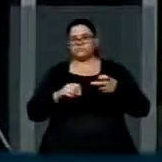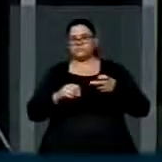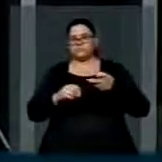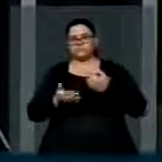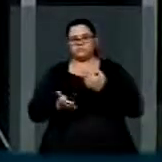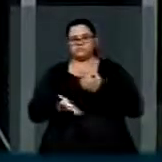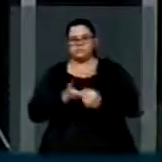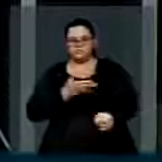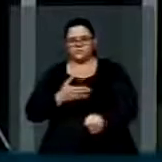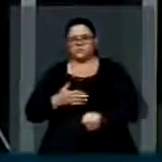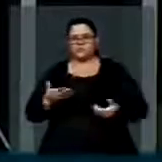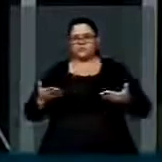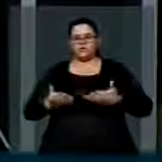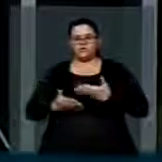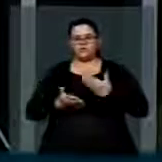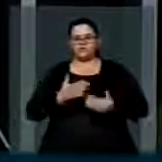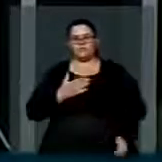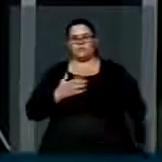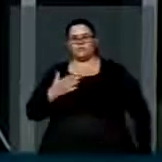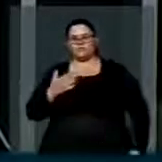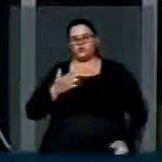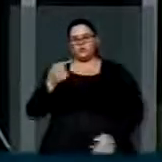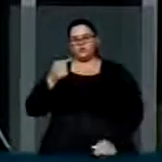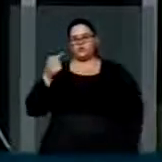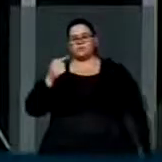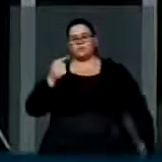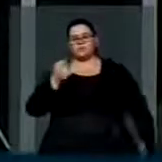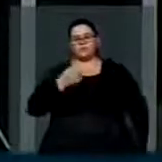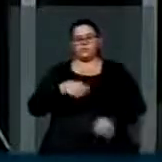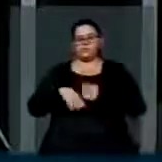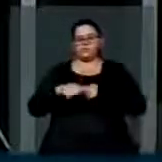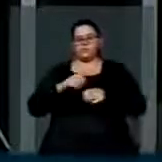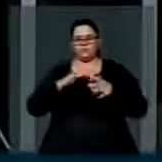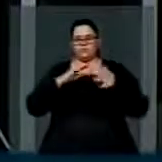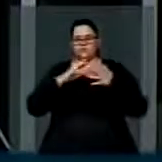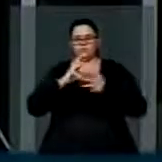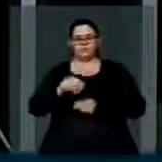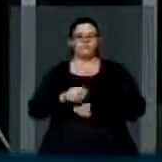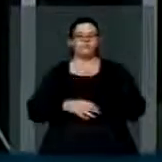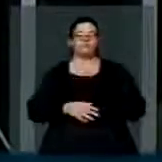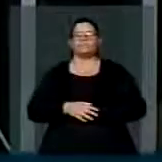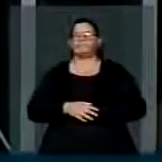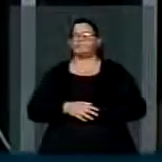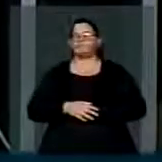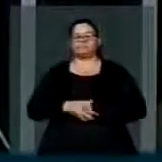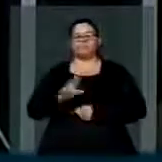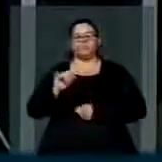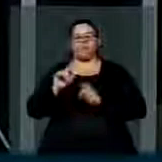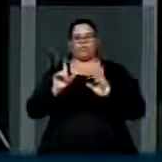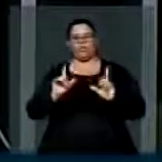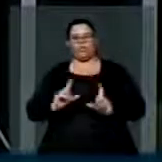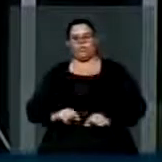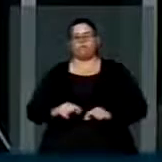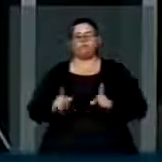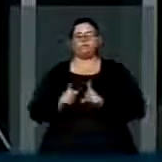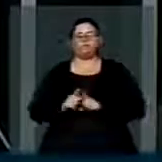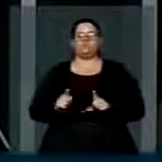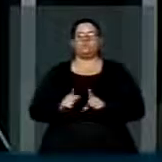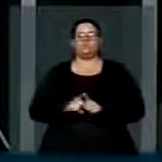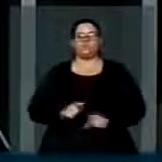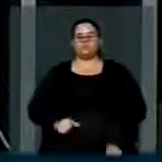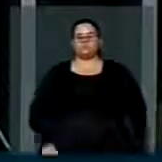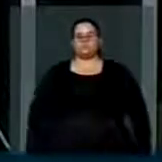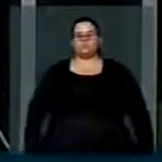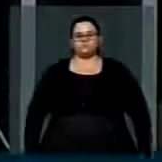da perda do posto de 7ª economia do mundo, o que deve ocorrer em breve, e do rebaixamento da nossa agência de classificação